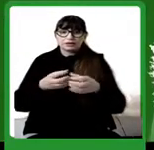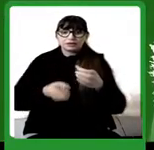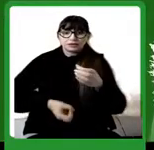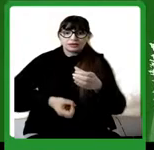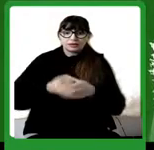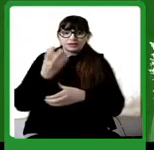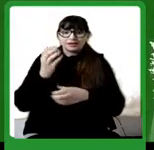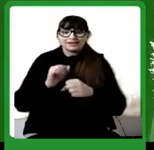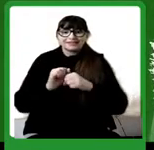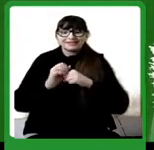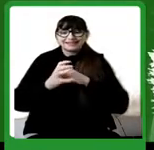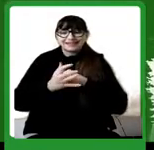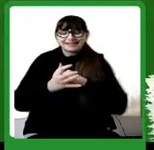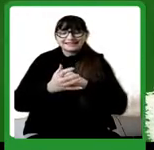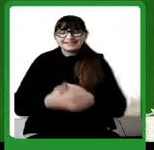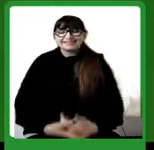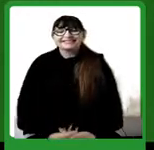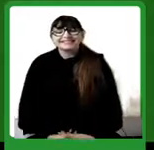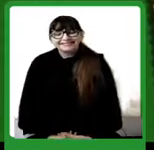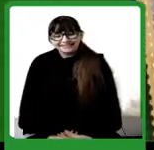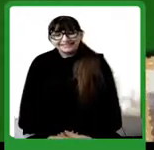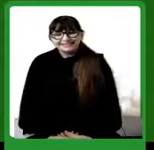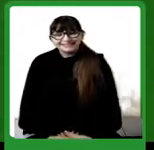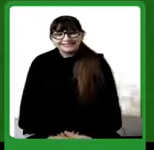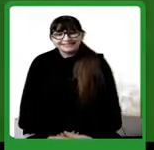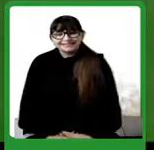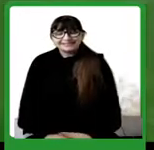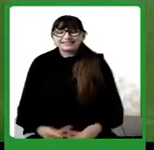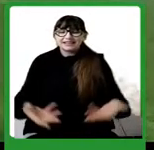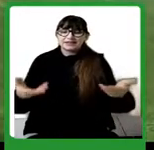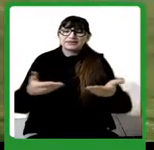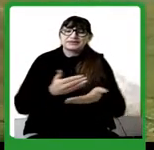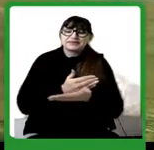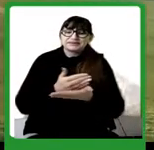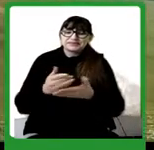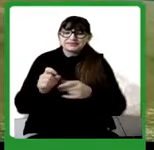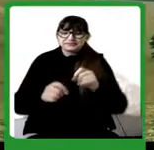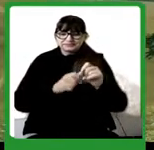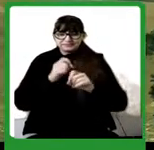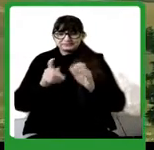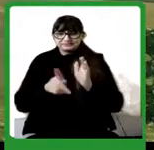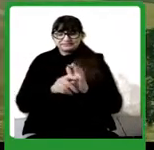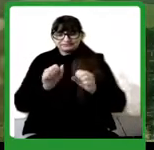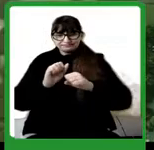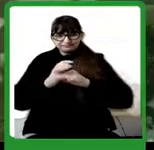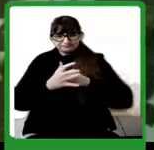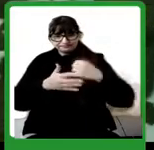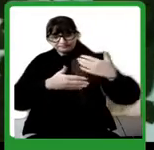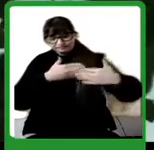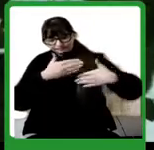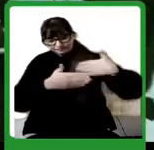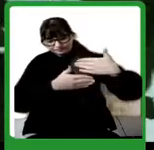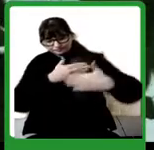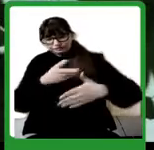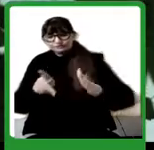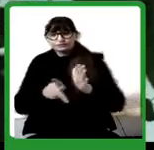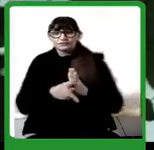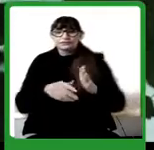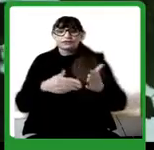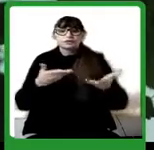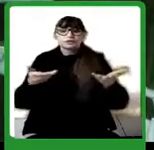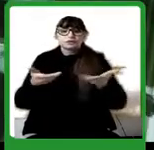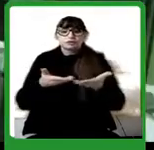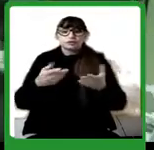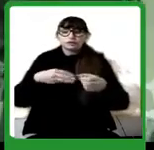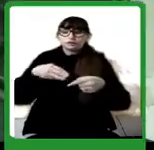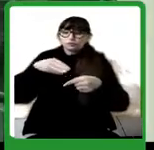Uruguai. A partir desta união, o crescimento da cooperativa acompanhou o desenvolvimento econômico dos municípios e dos